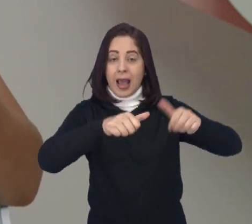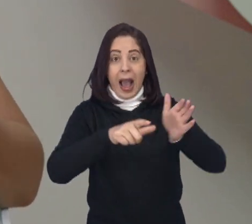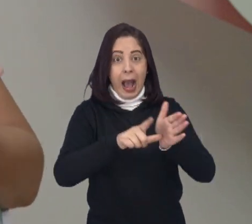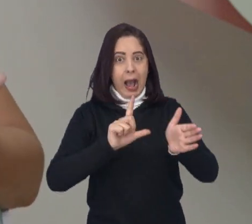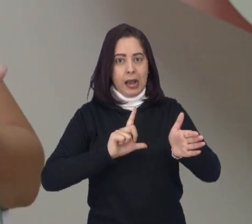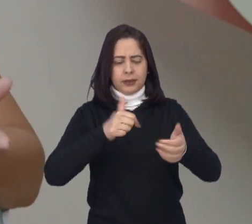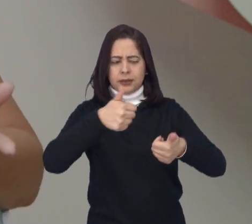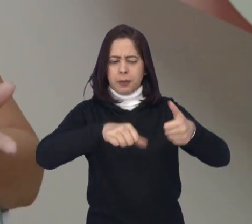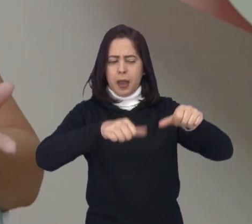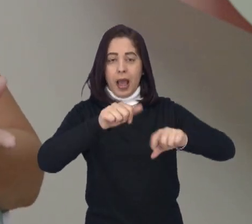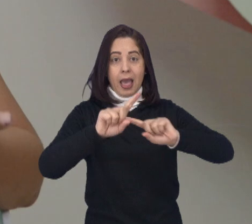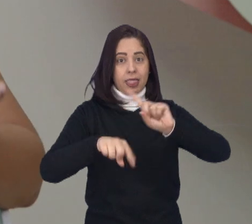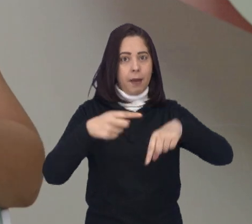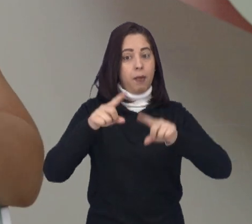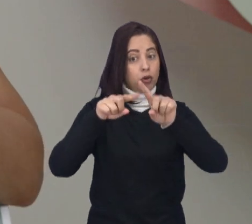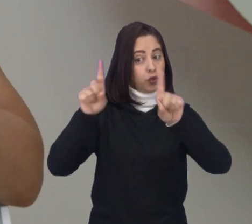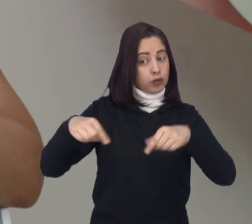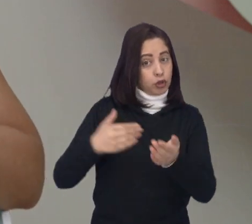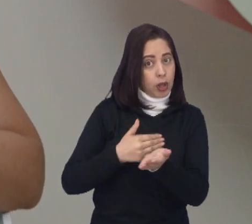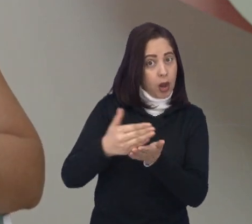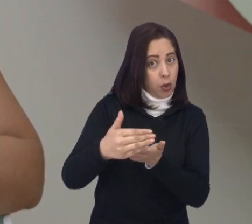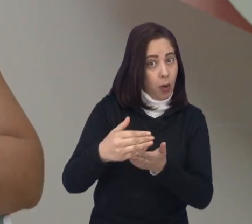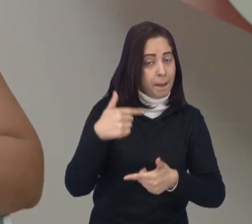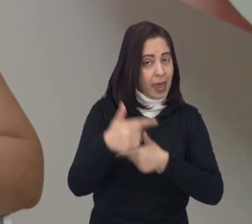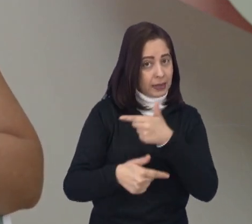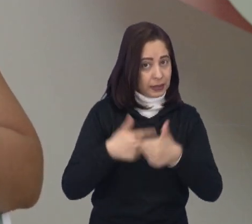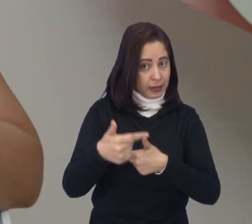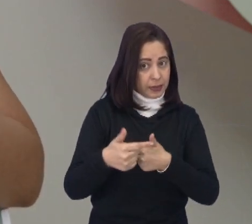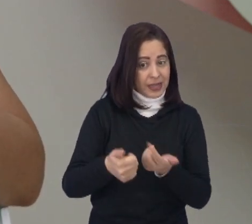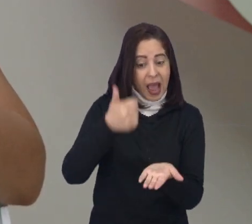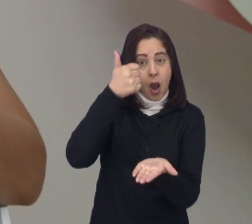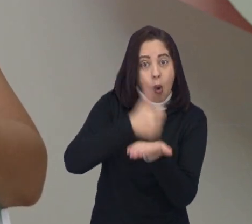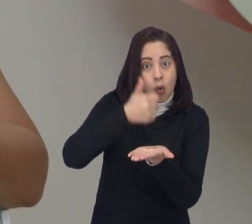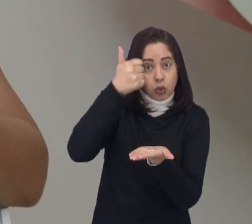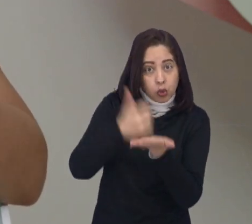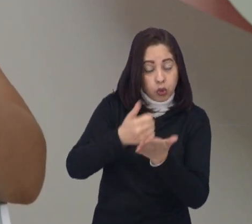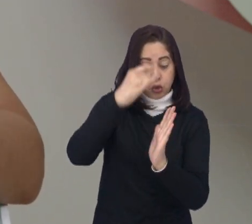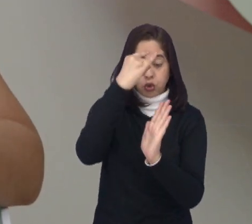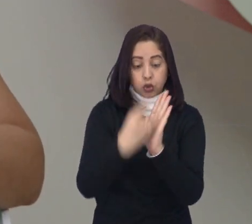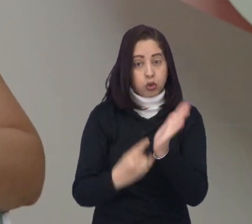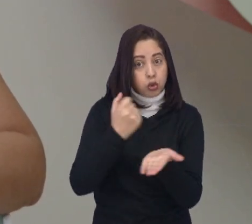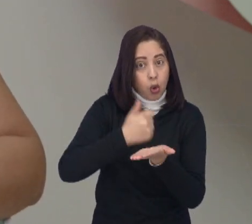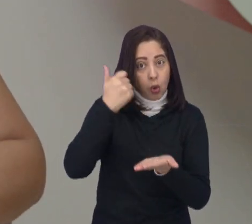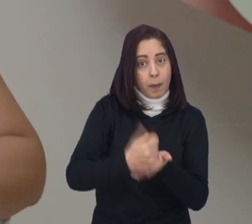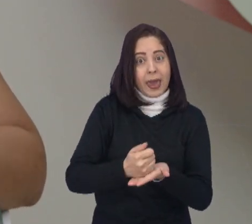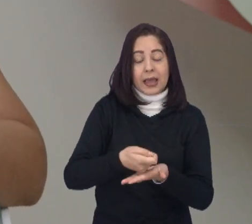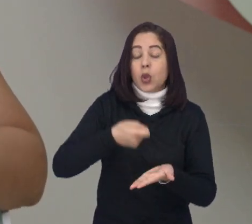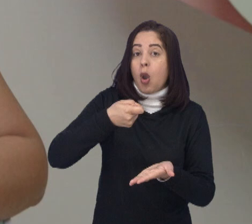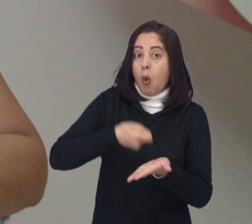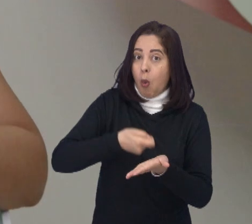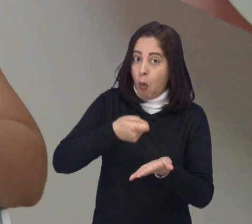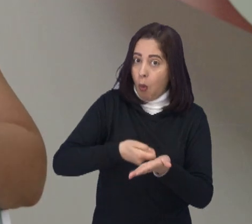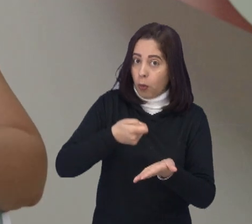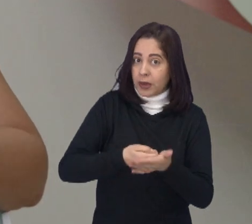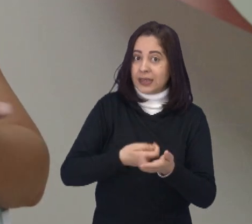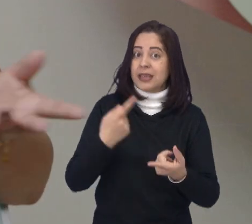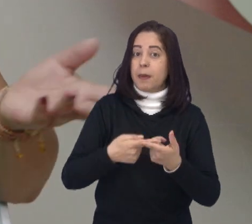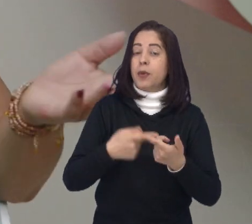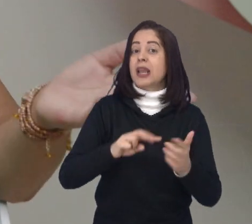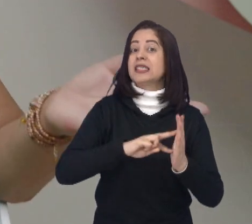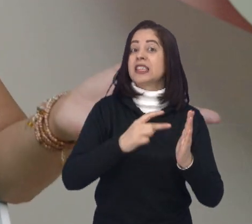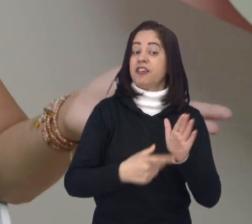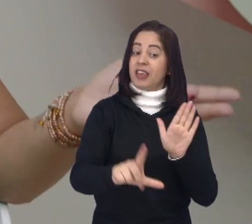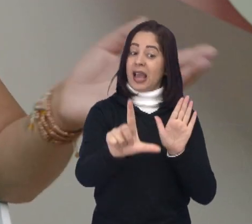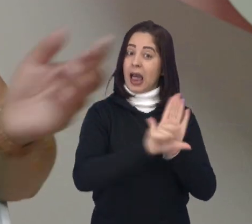iniciar as atividades na empresa. O atestado admissional é obrigatório pela consolidação das leis do trabalho,